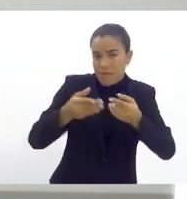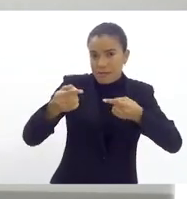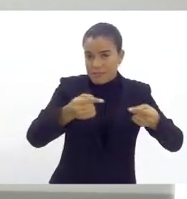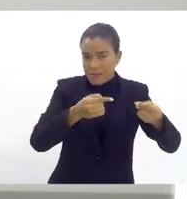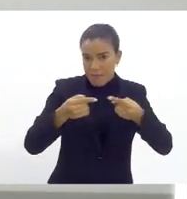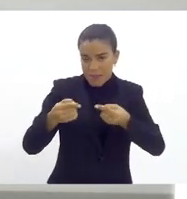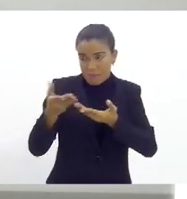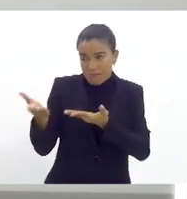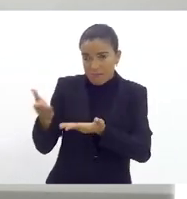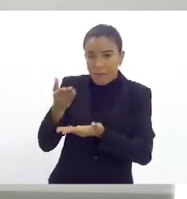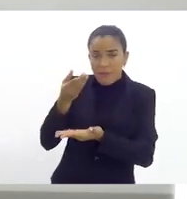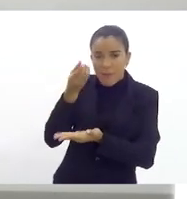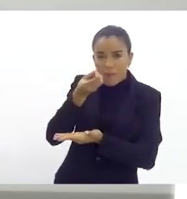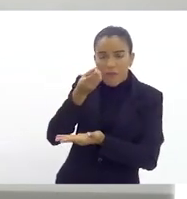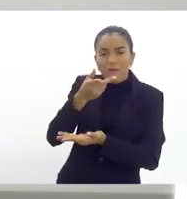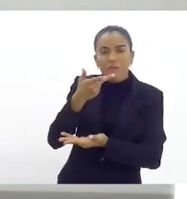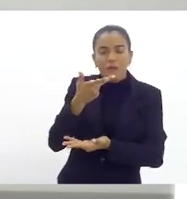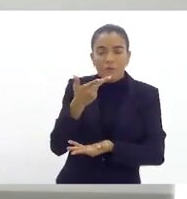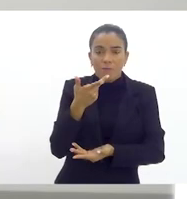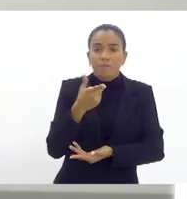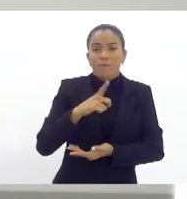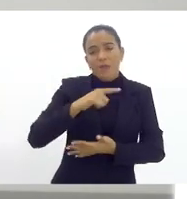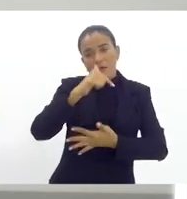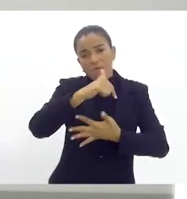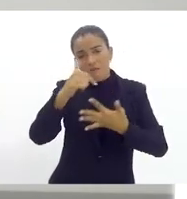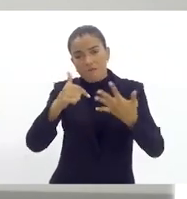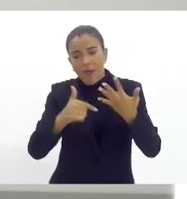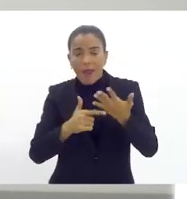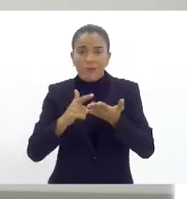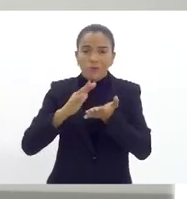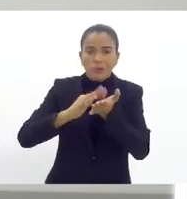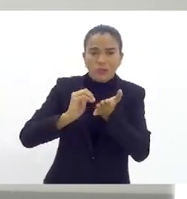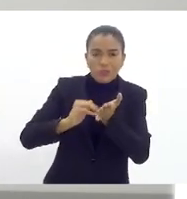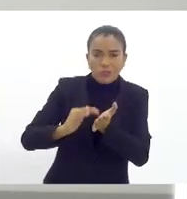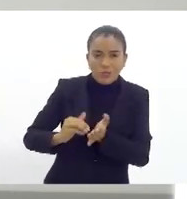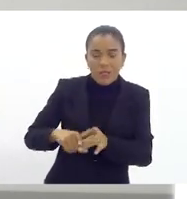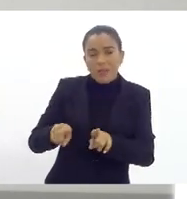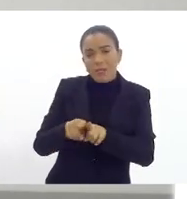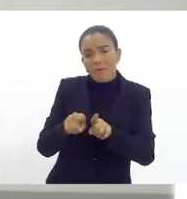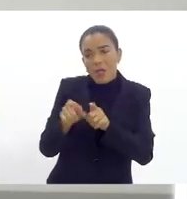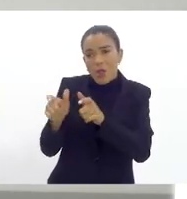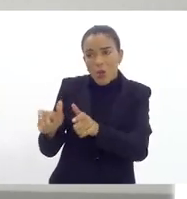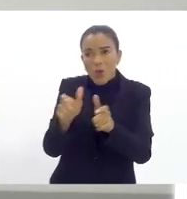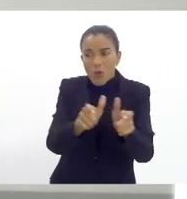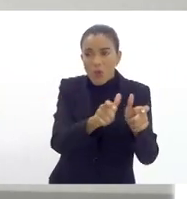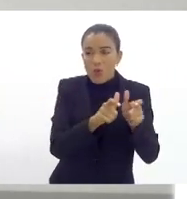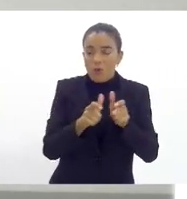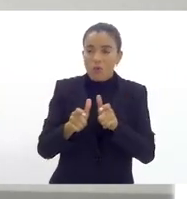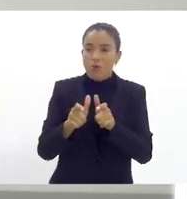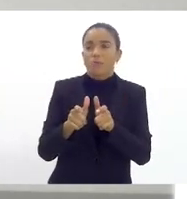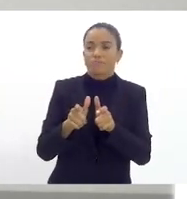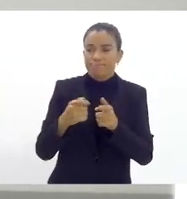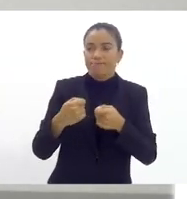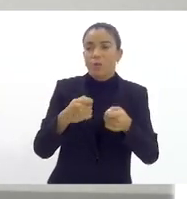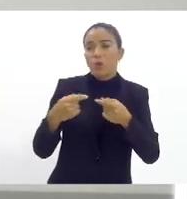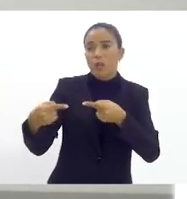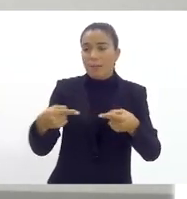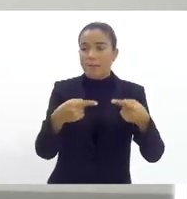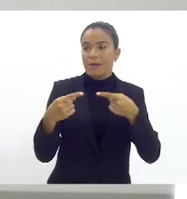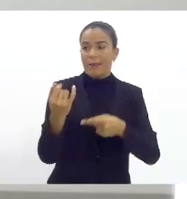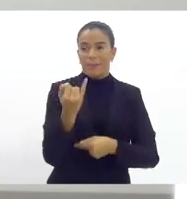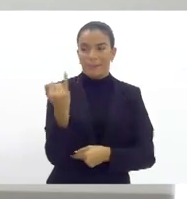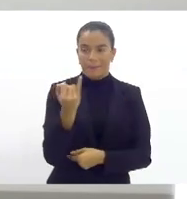você disse temos de várias omissões lacunas a ser preenchida e o debate é sempre muito importante